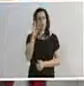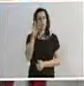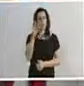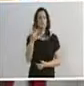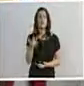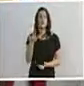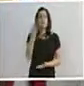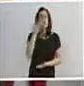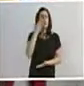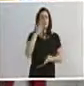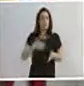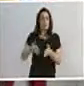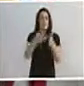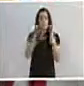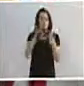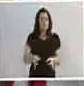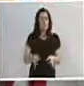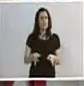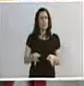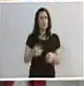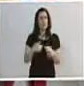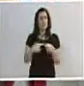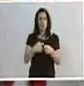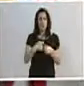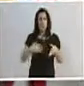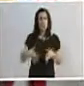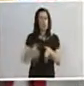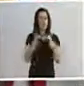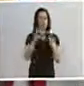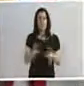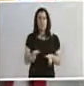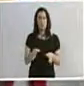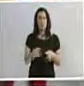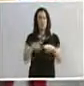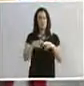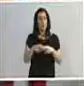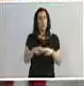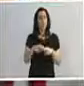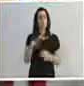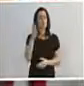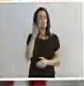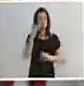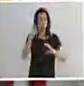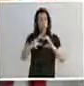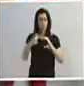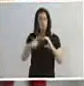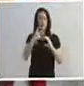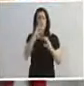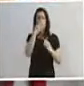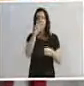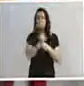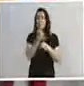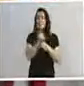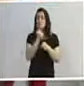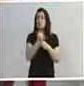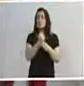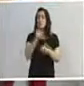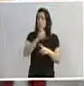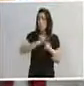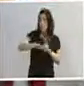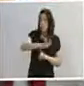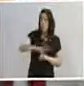caminho certo. É por isso que eu tenho certeza que a cidade está no caminho certo. É por isso que eu tenho a certeza que este parlamento vem construir de forma democrática a sociedade